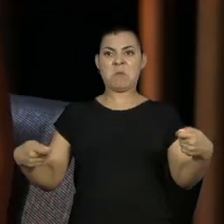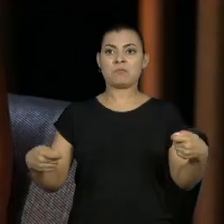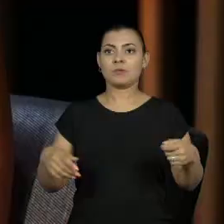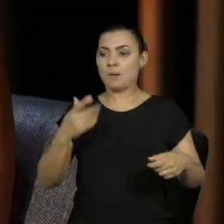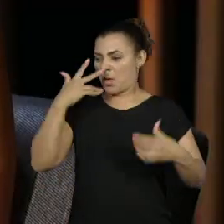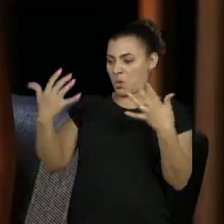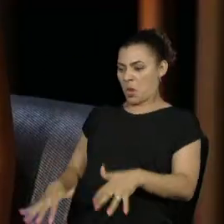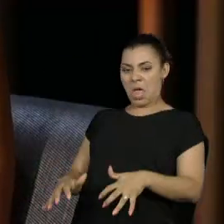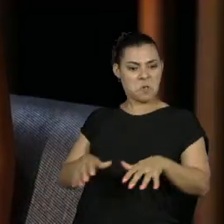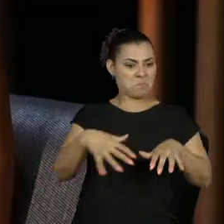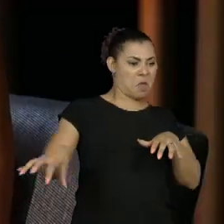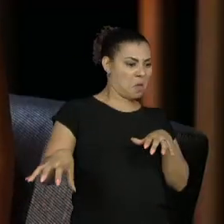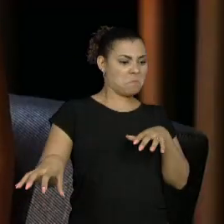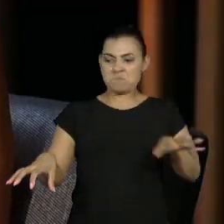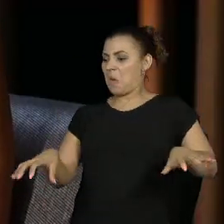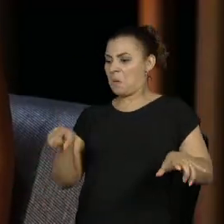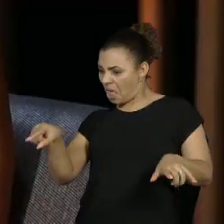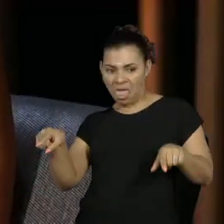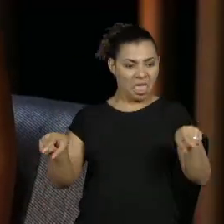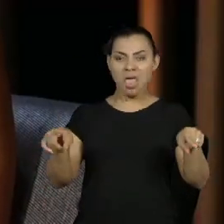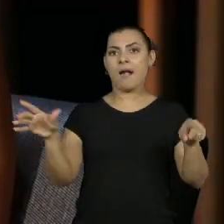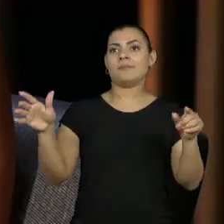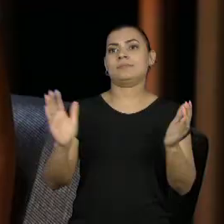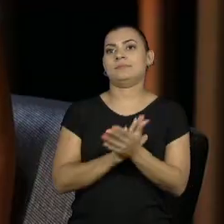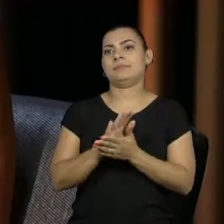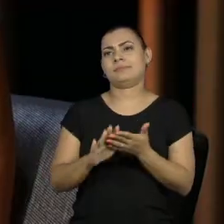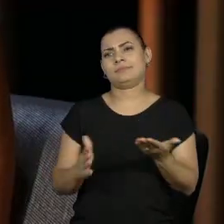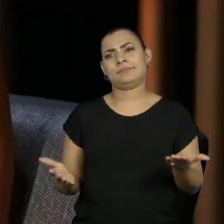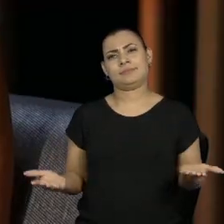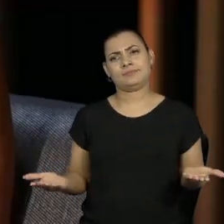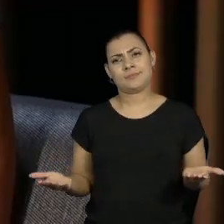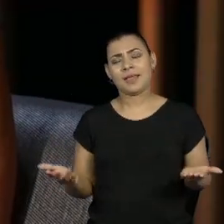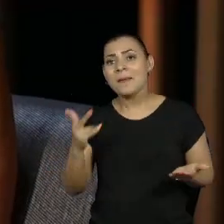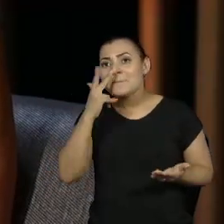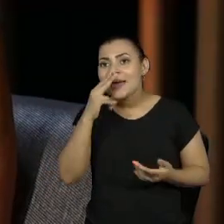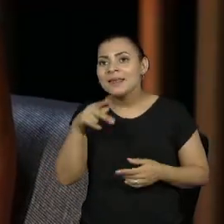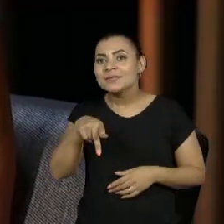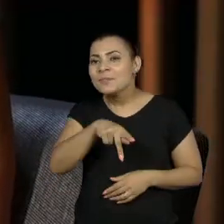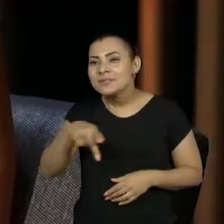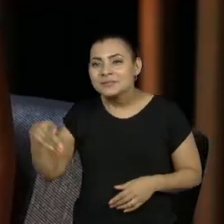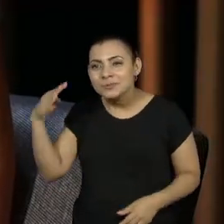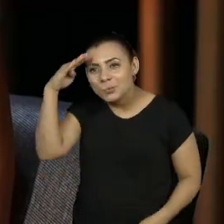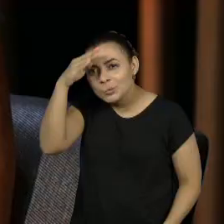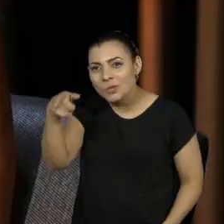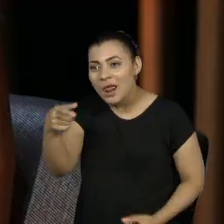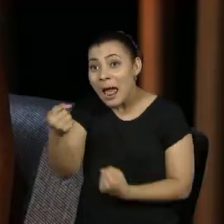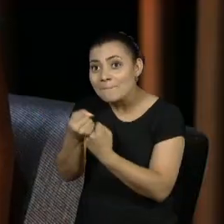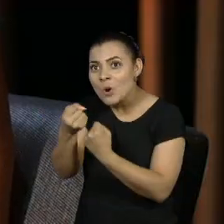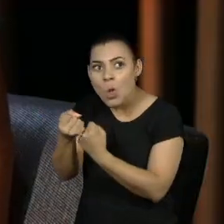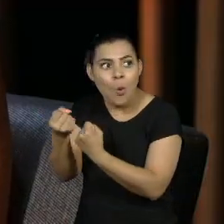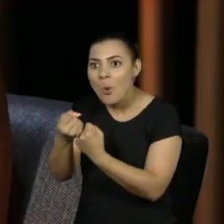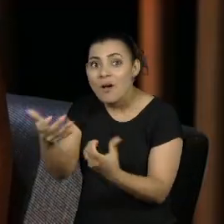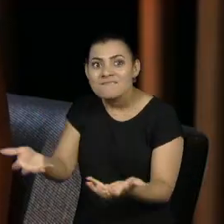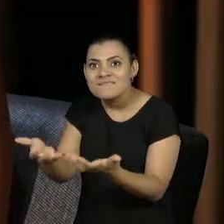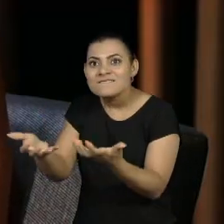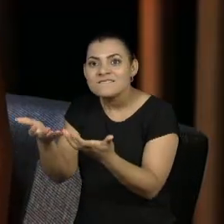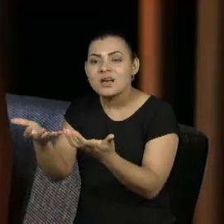instante a todas as pessoas o bolsonaro apostou